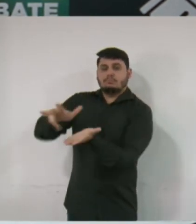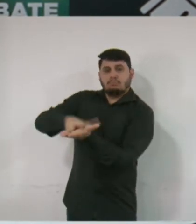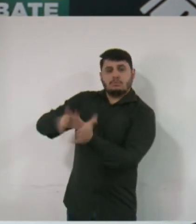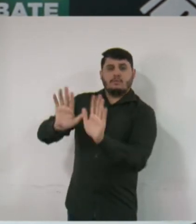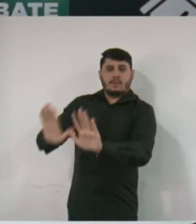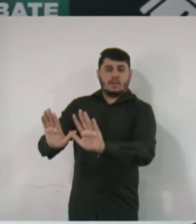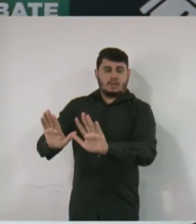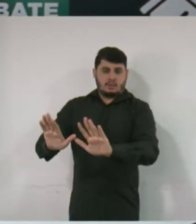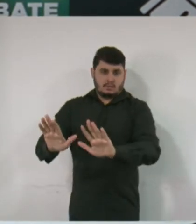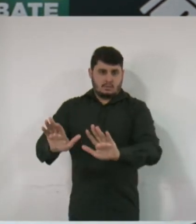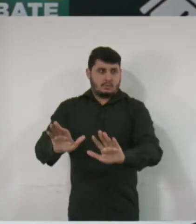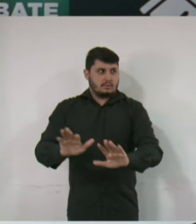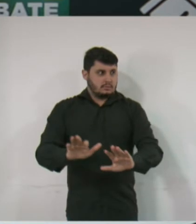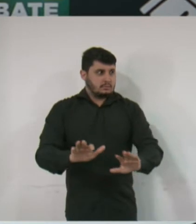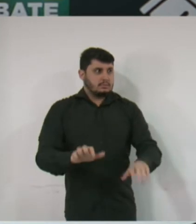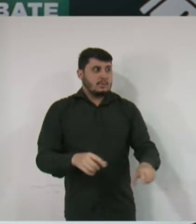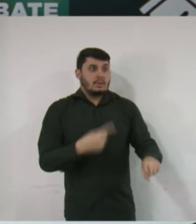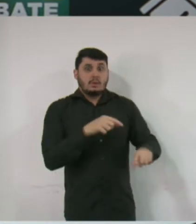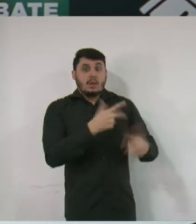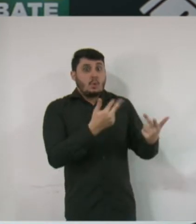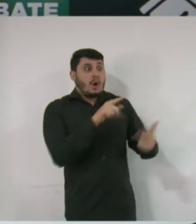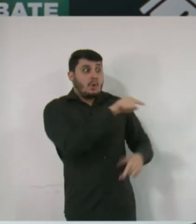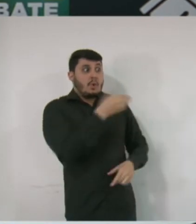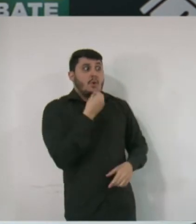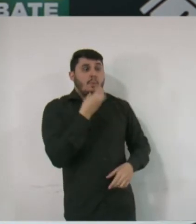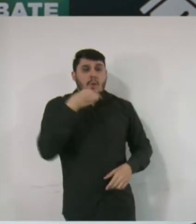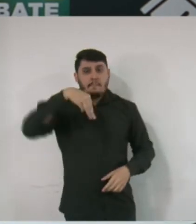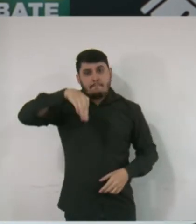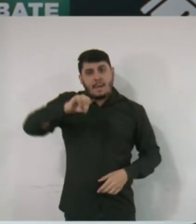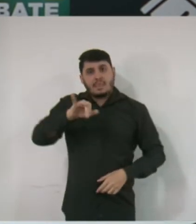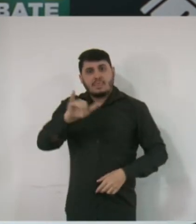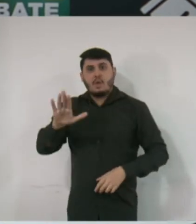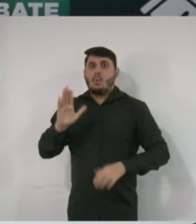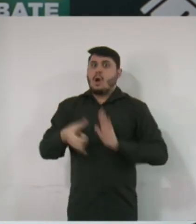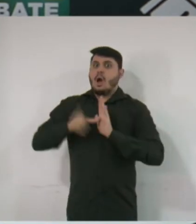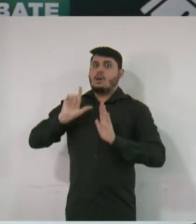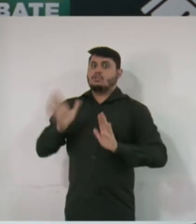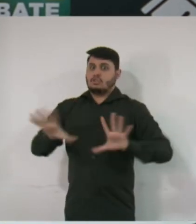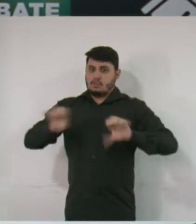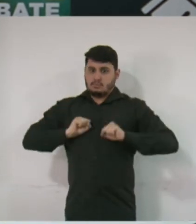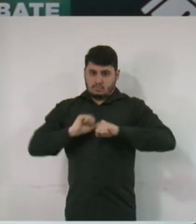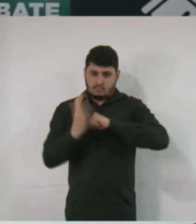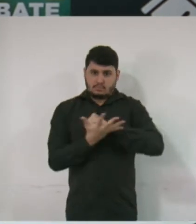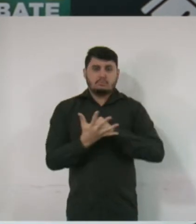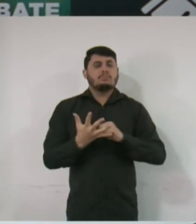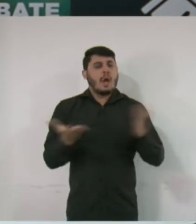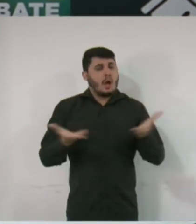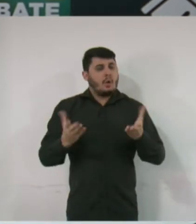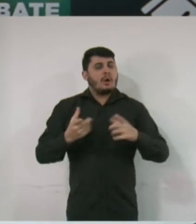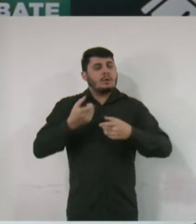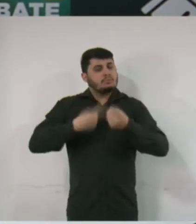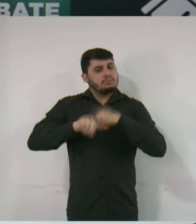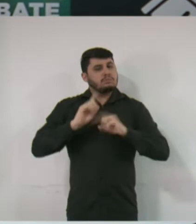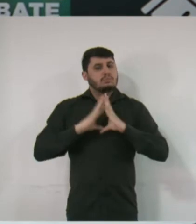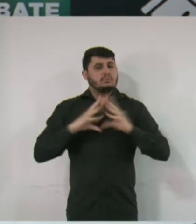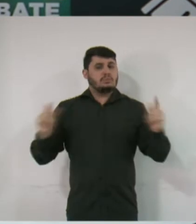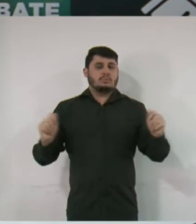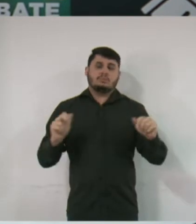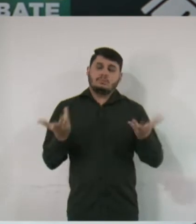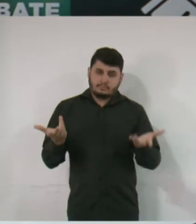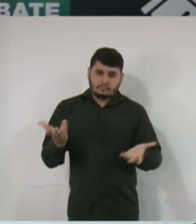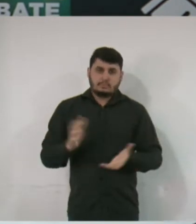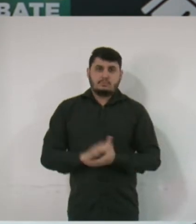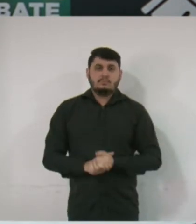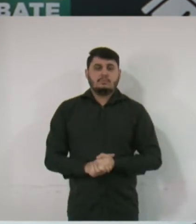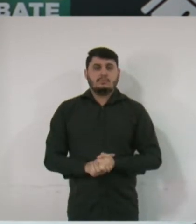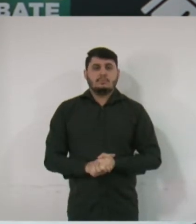pela Covid, eles possam estar aqui de novo junto com a gente para ajudar a nossa cidade a passar por esse desafio. Como